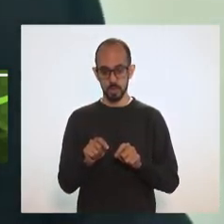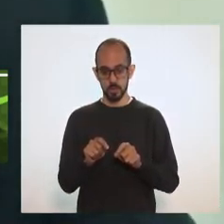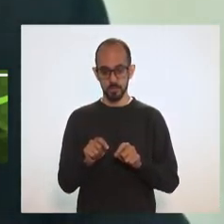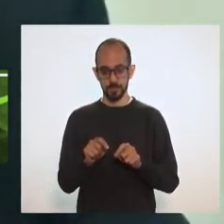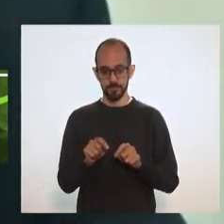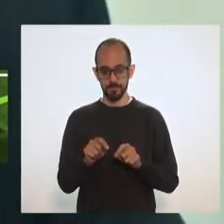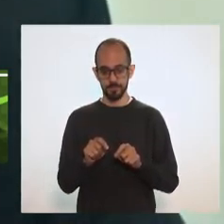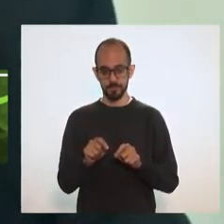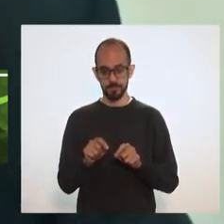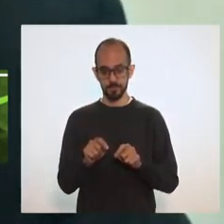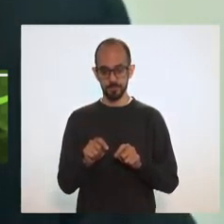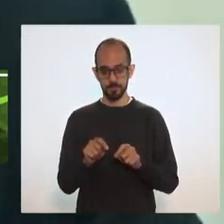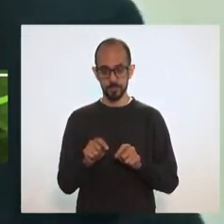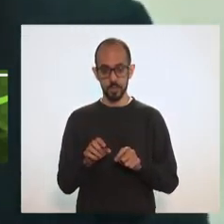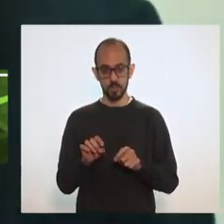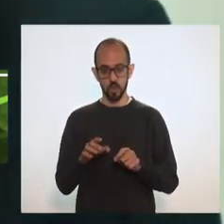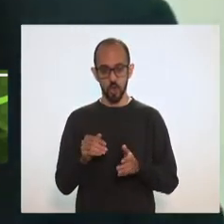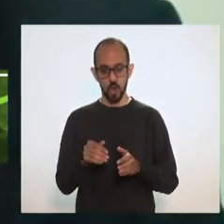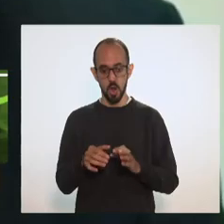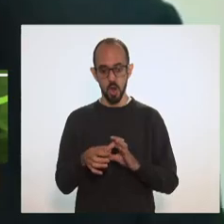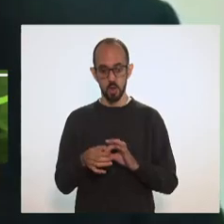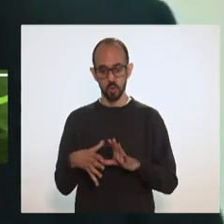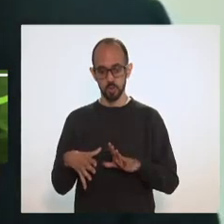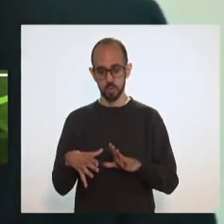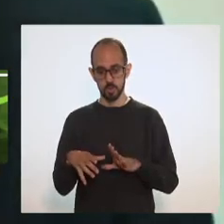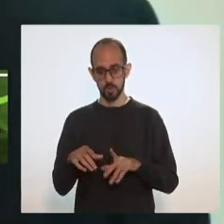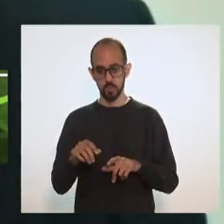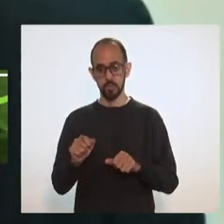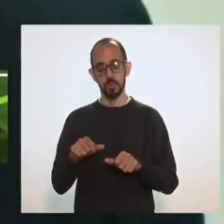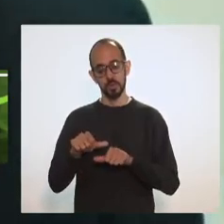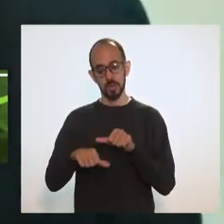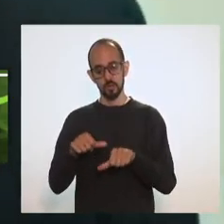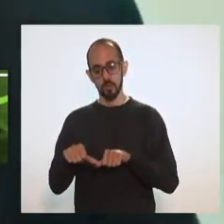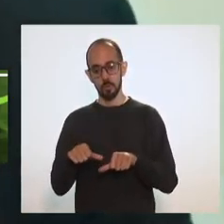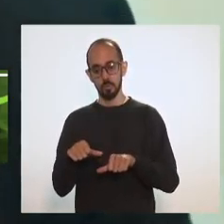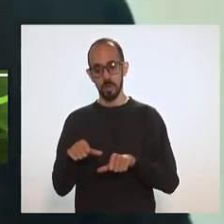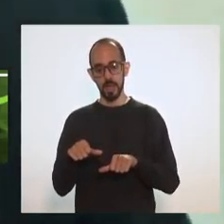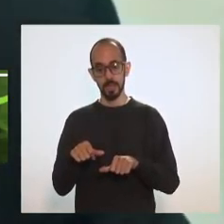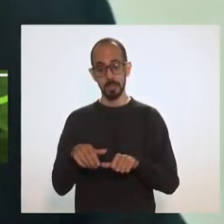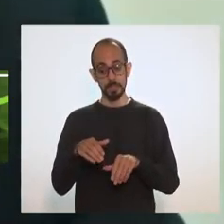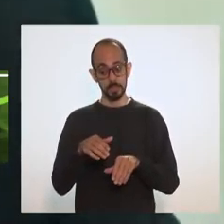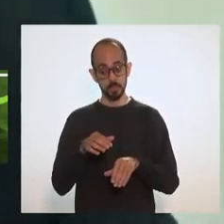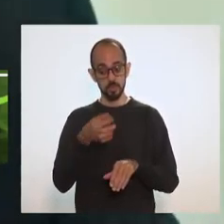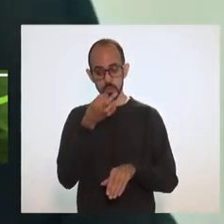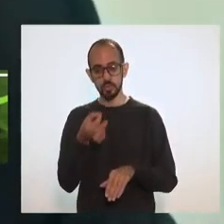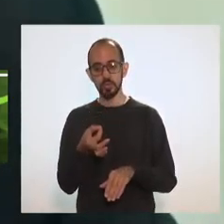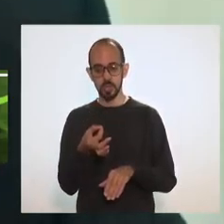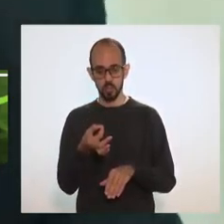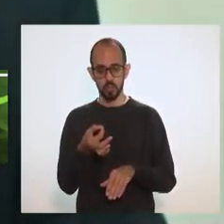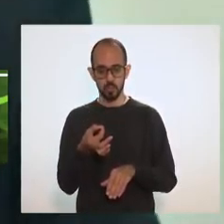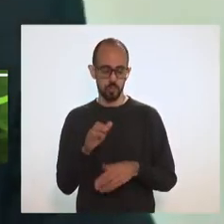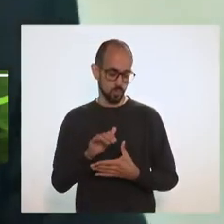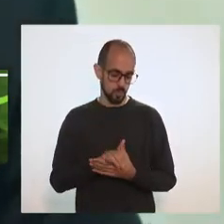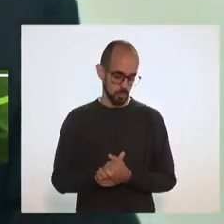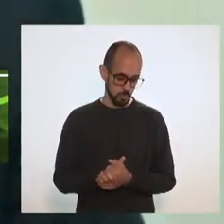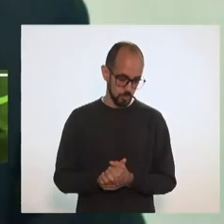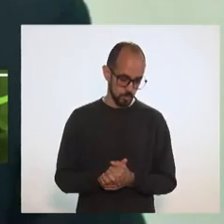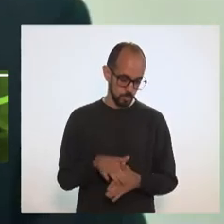enfim, compra de insumos. Nesse sentido, nós já tínhamos definido aqui no colegiado de que